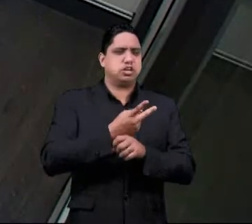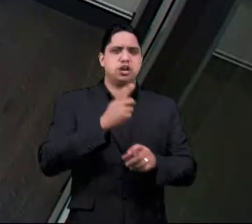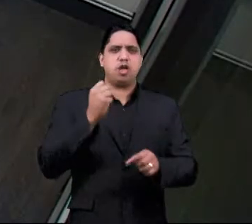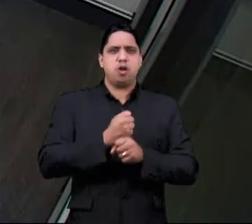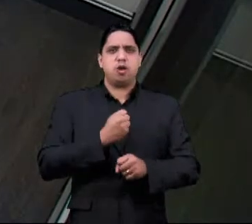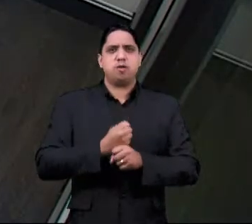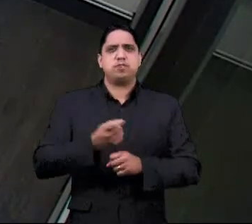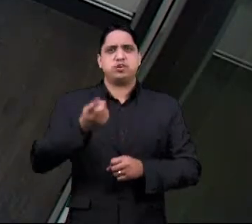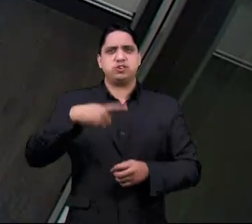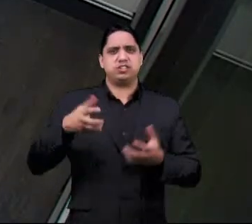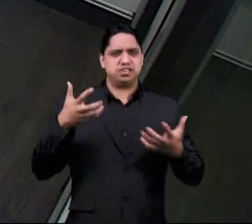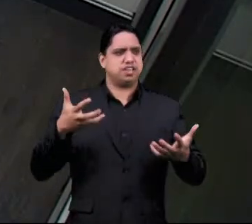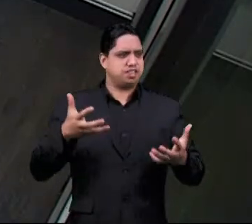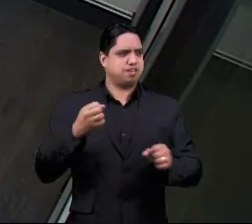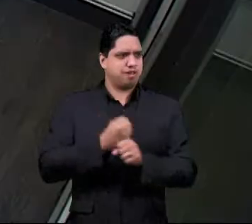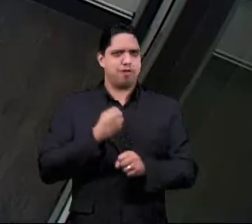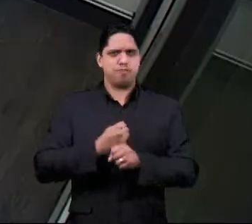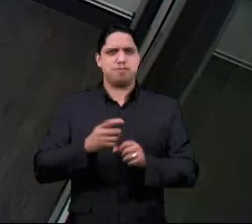nós queríamos era a obra.